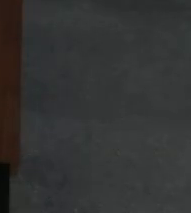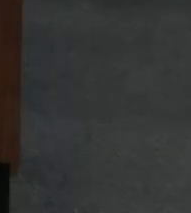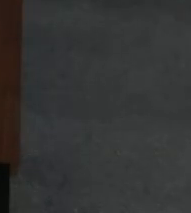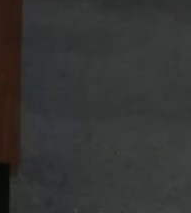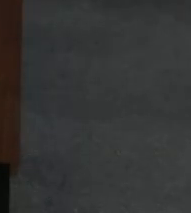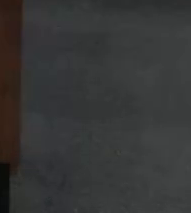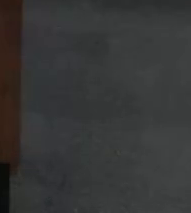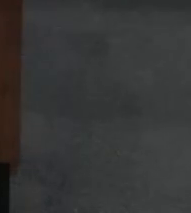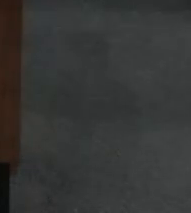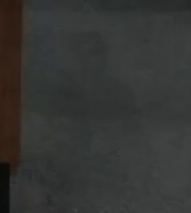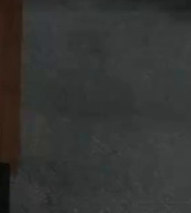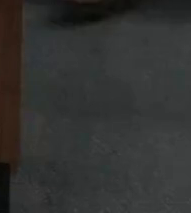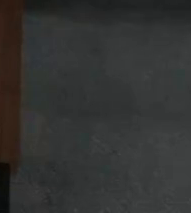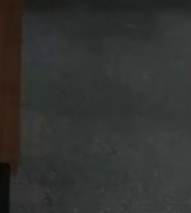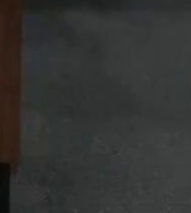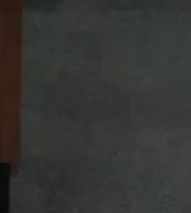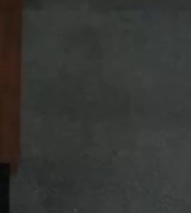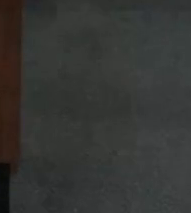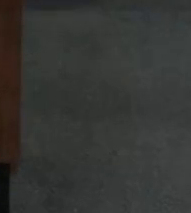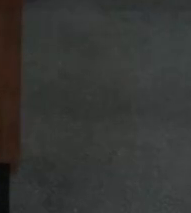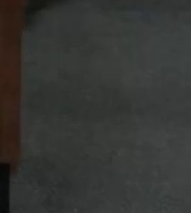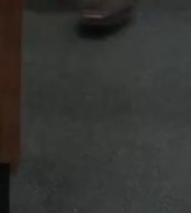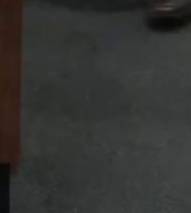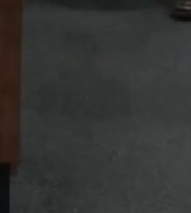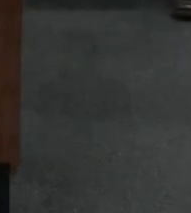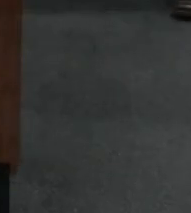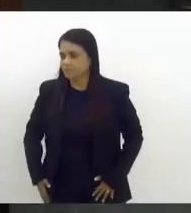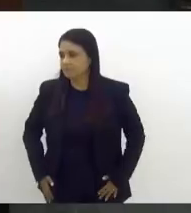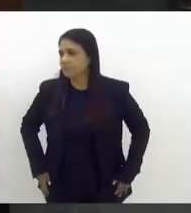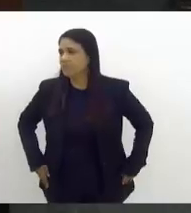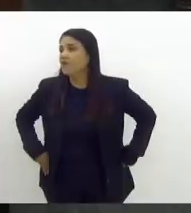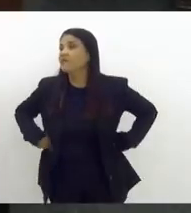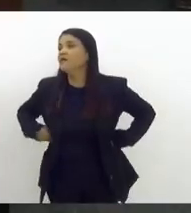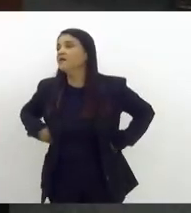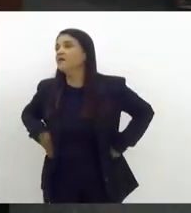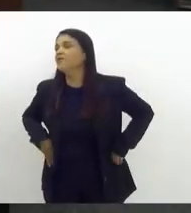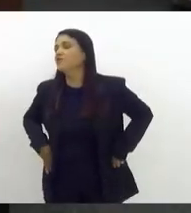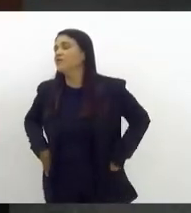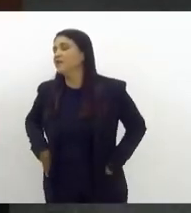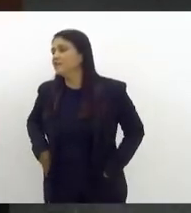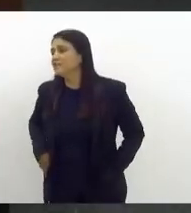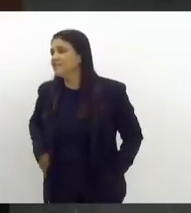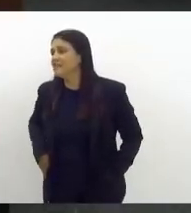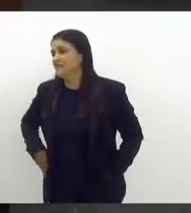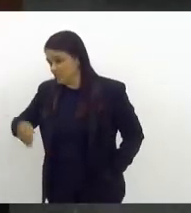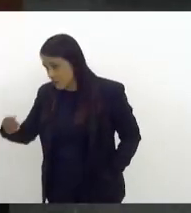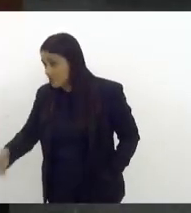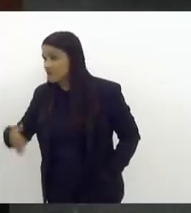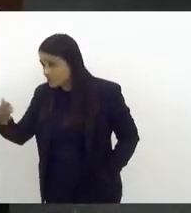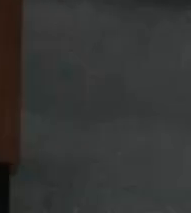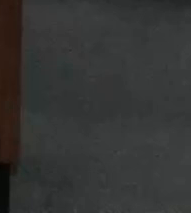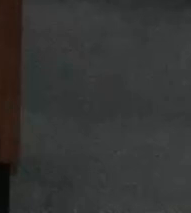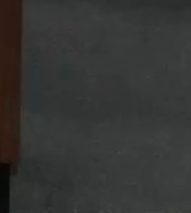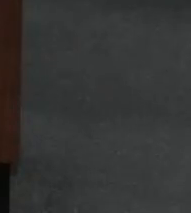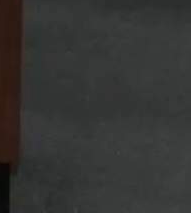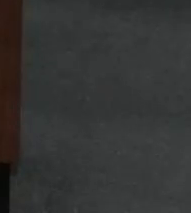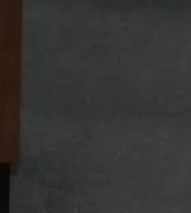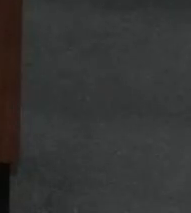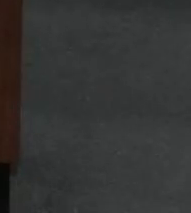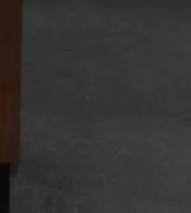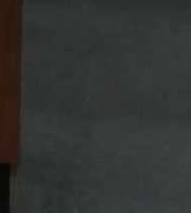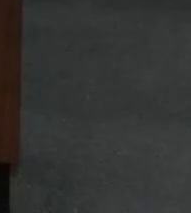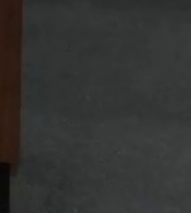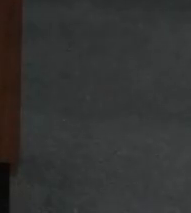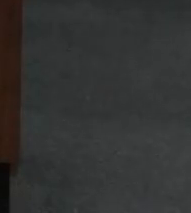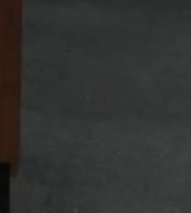honra, né, com a sua presença, e vem aqui, né, também para pleitear junto a